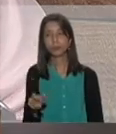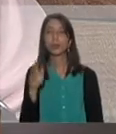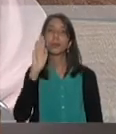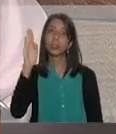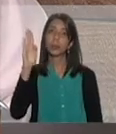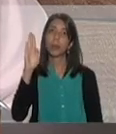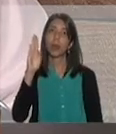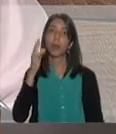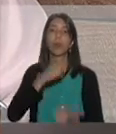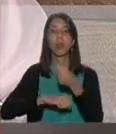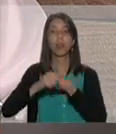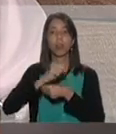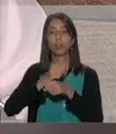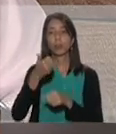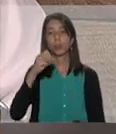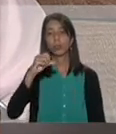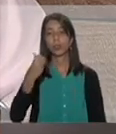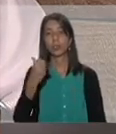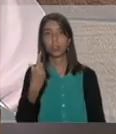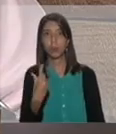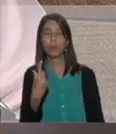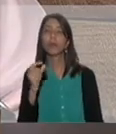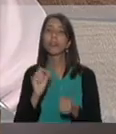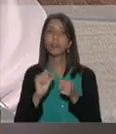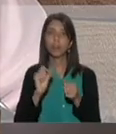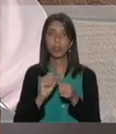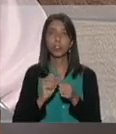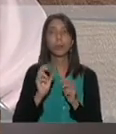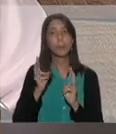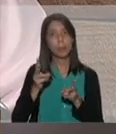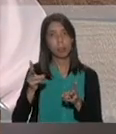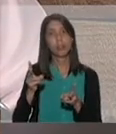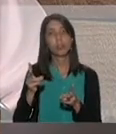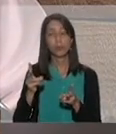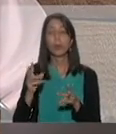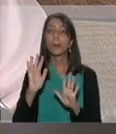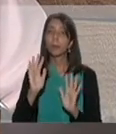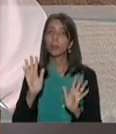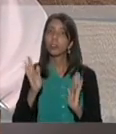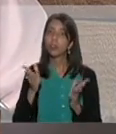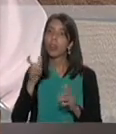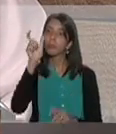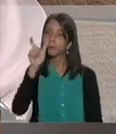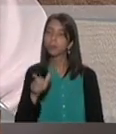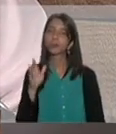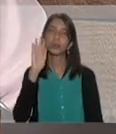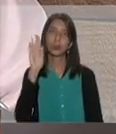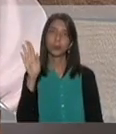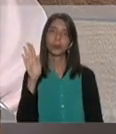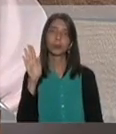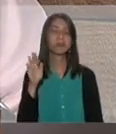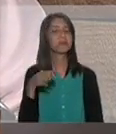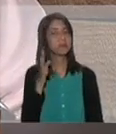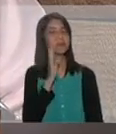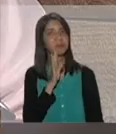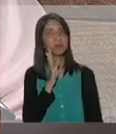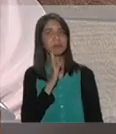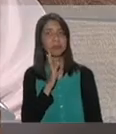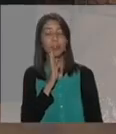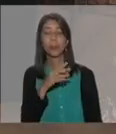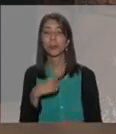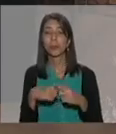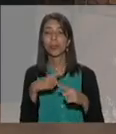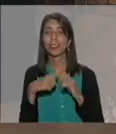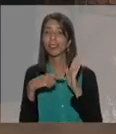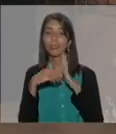como protagonista. Em 61, 62, fiz Oliver Twist, do mesmo Dickens, mas já como protagonista. Isso